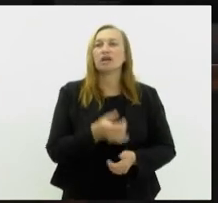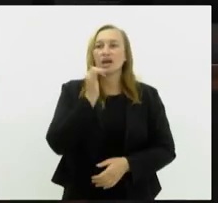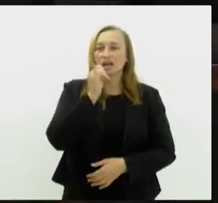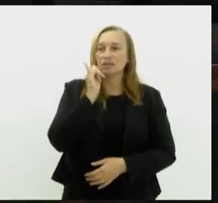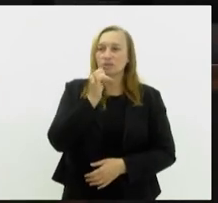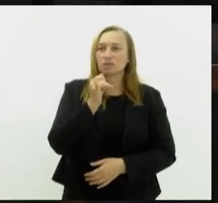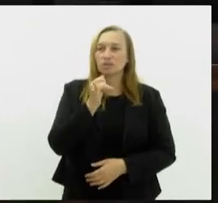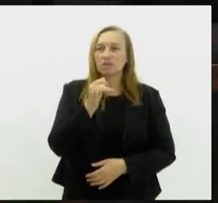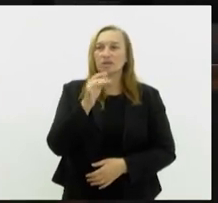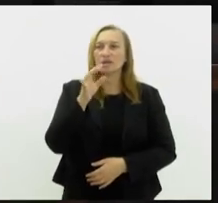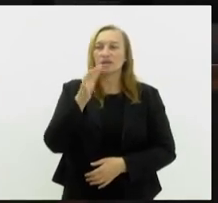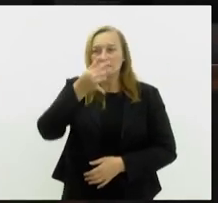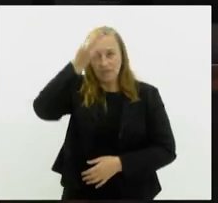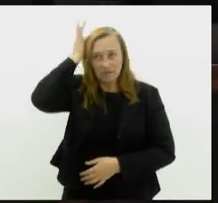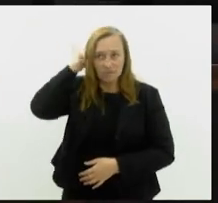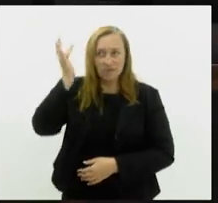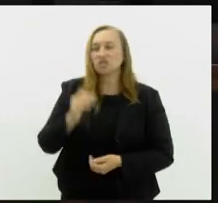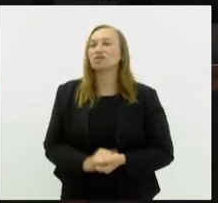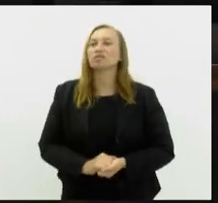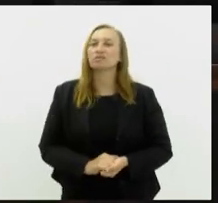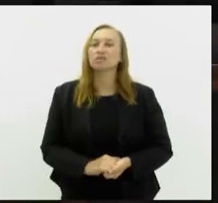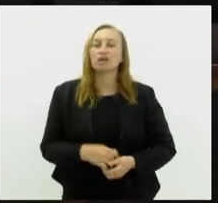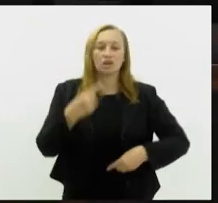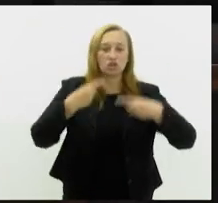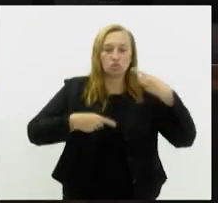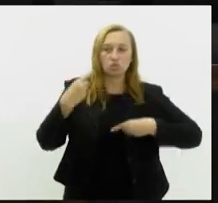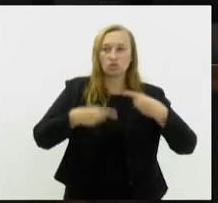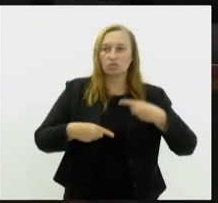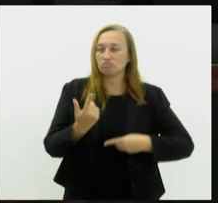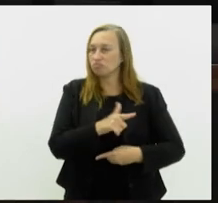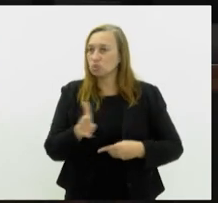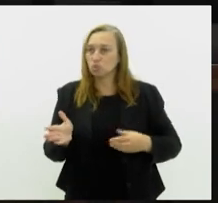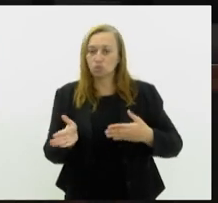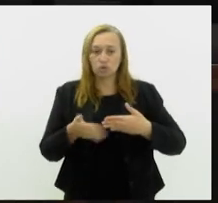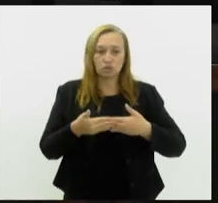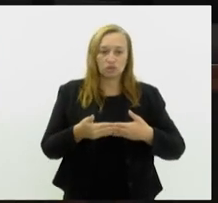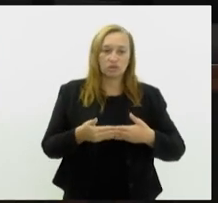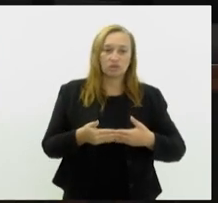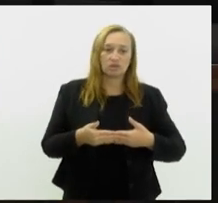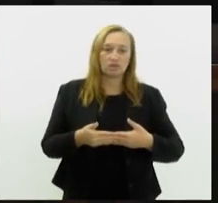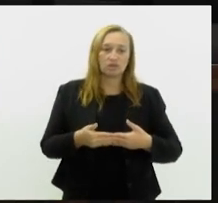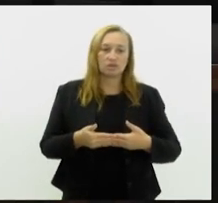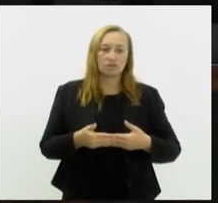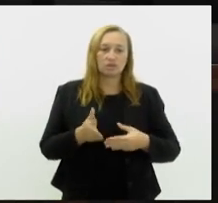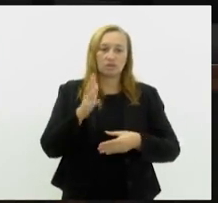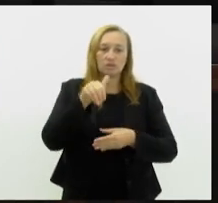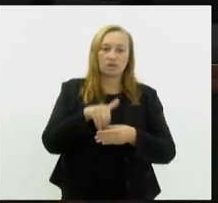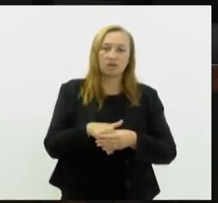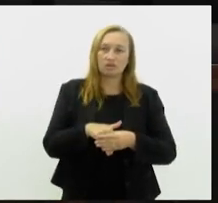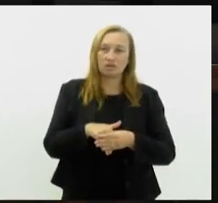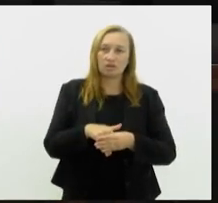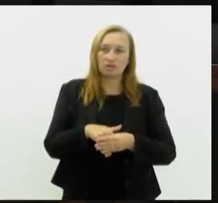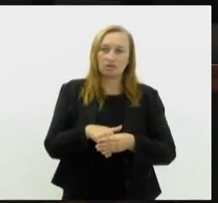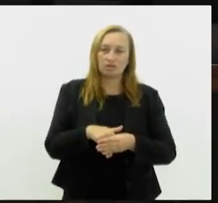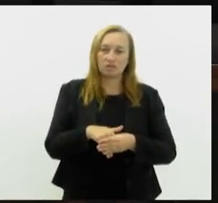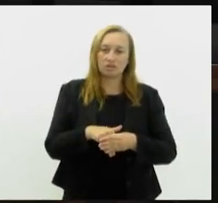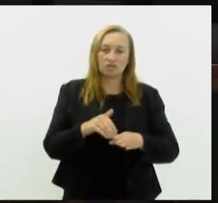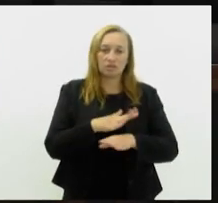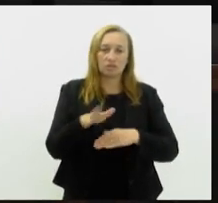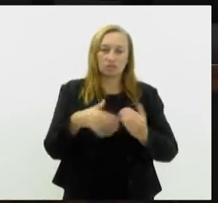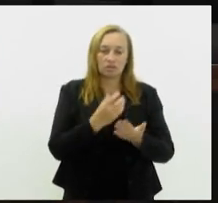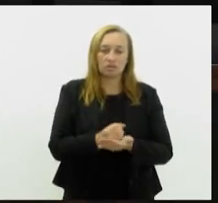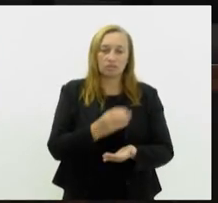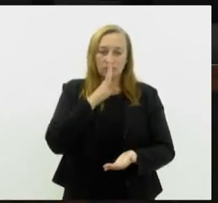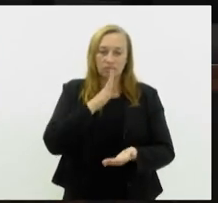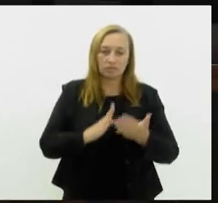Relator, Fred Pacheco. Em discussão, não havendo quem queira discutir, encerrada a discussão. Em votação,